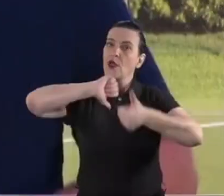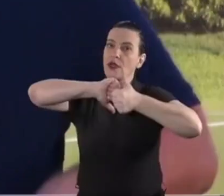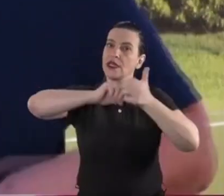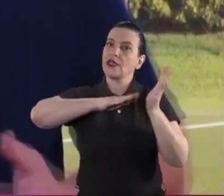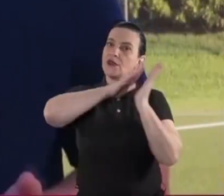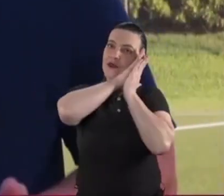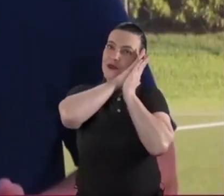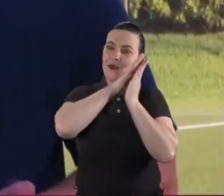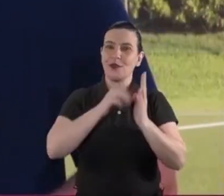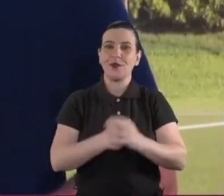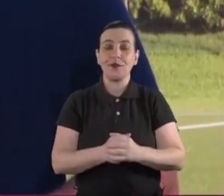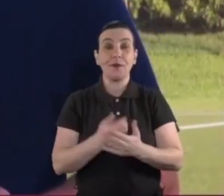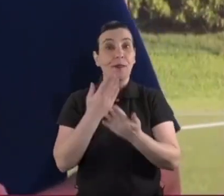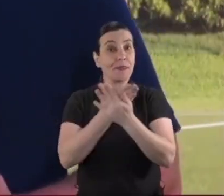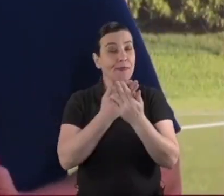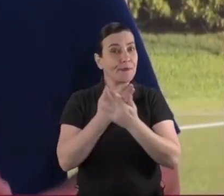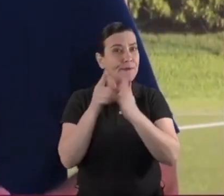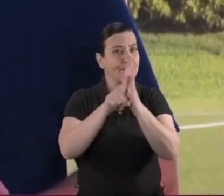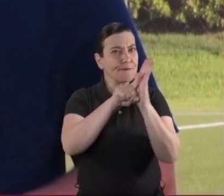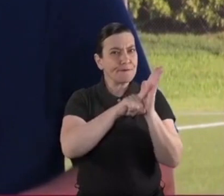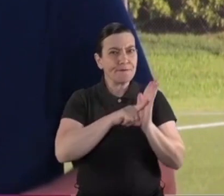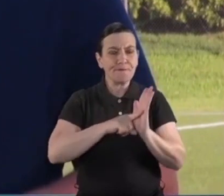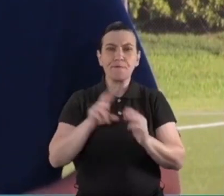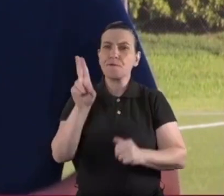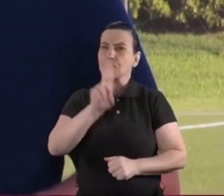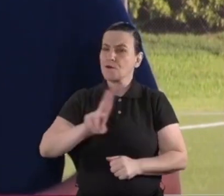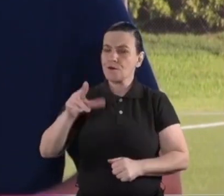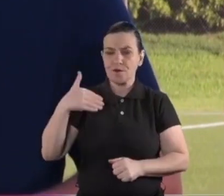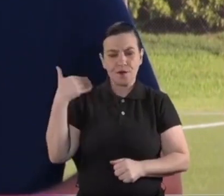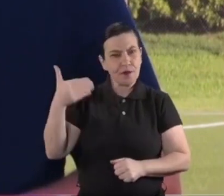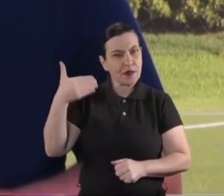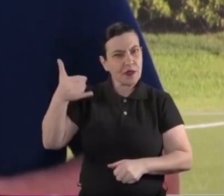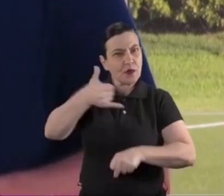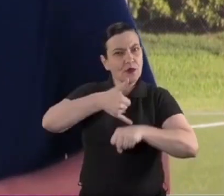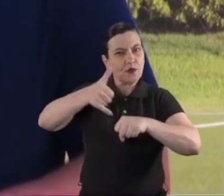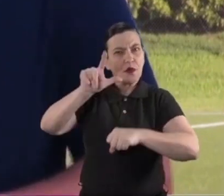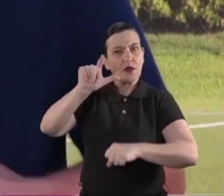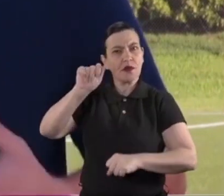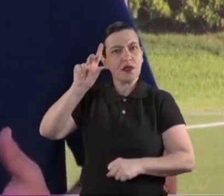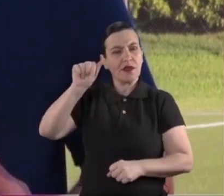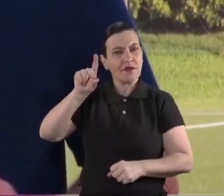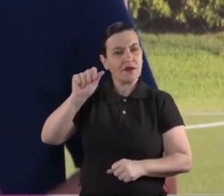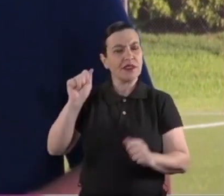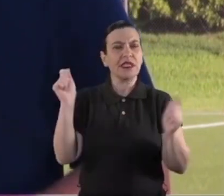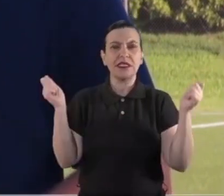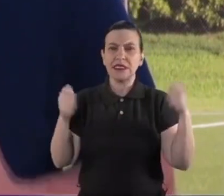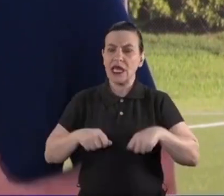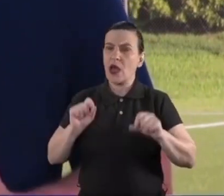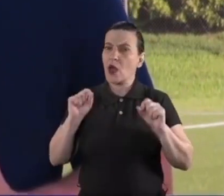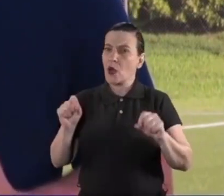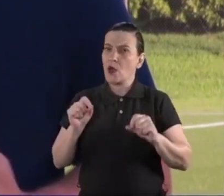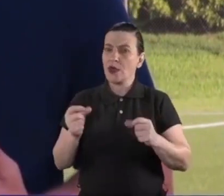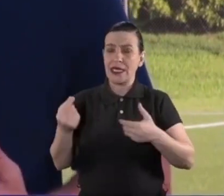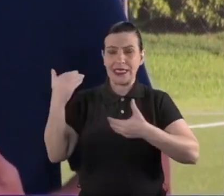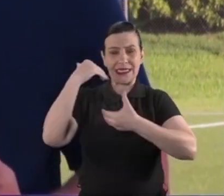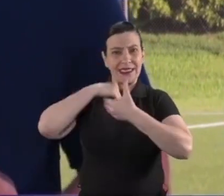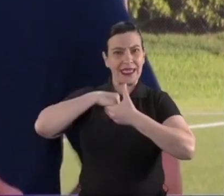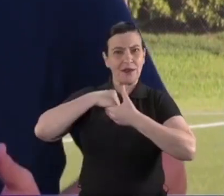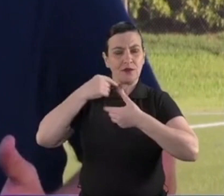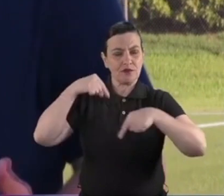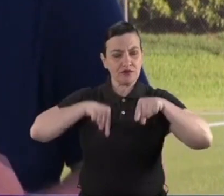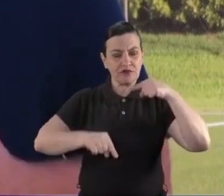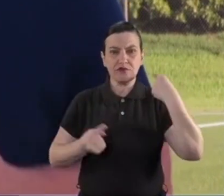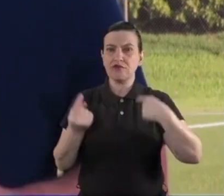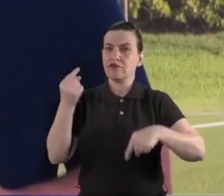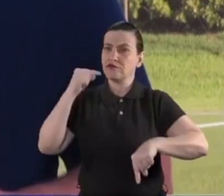sono. Em um estudo, foi observado que o uso frequente do óleo essencial de lavanda foi capaz de induzir a produção endógena, ou seja,